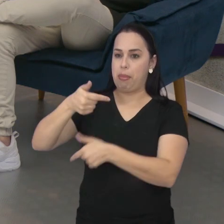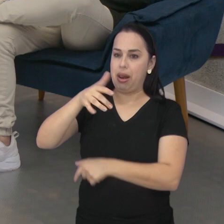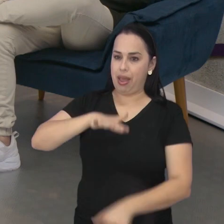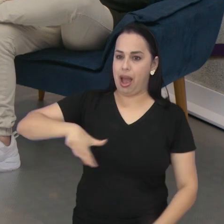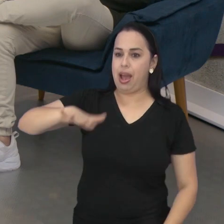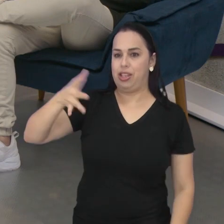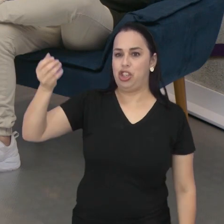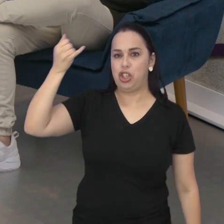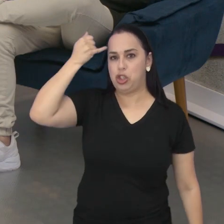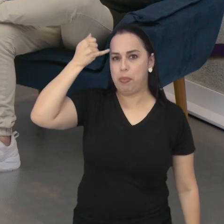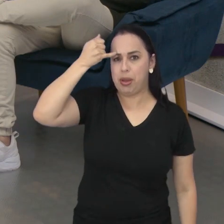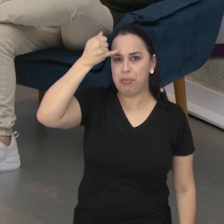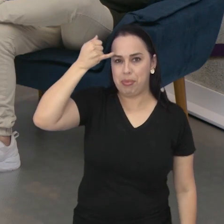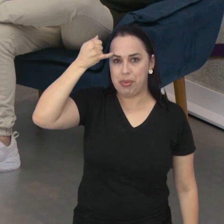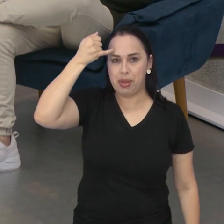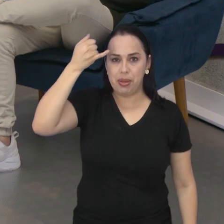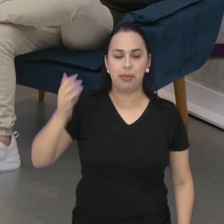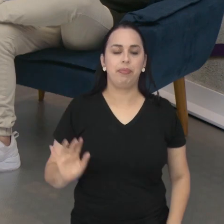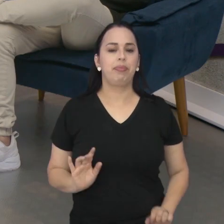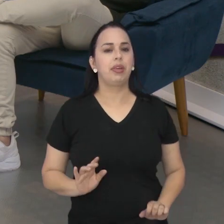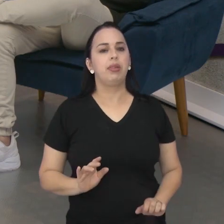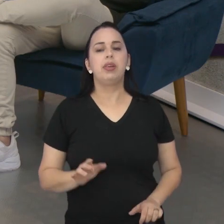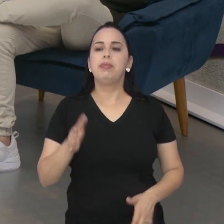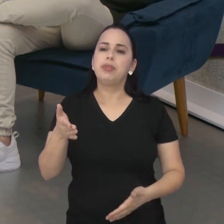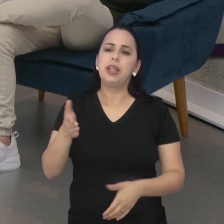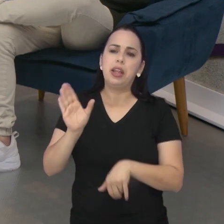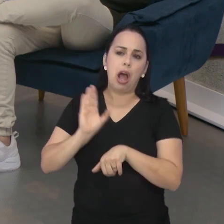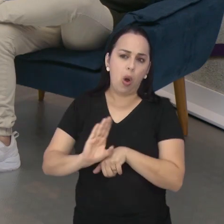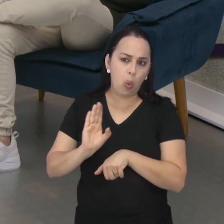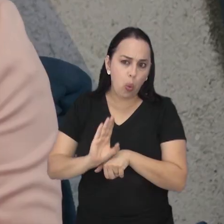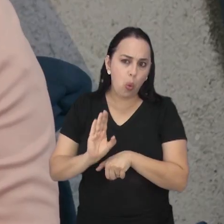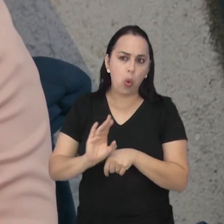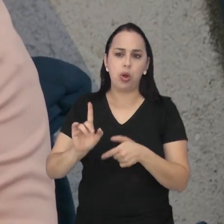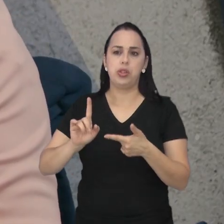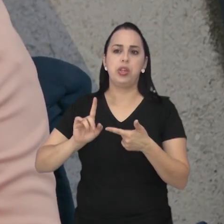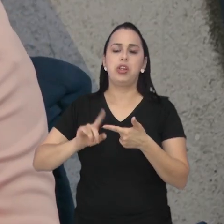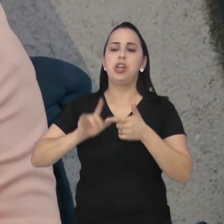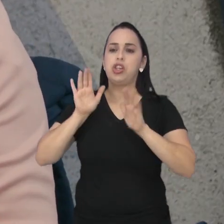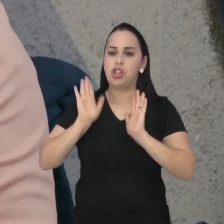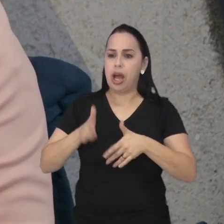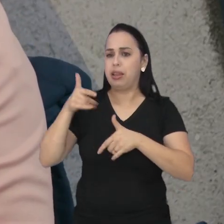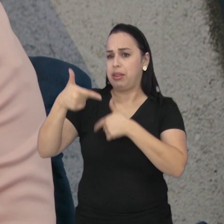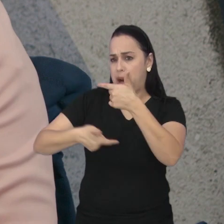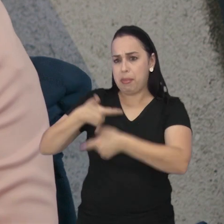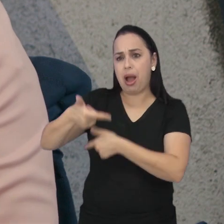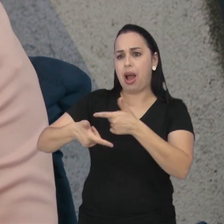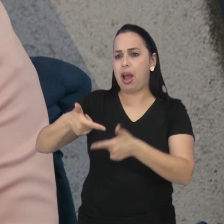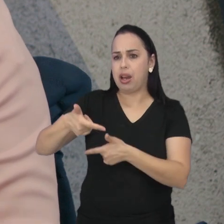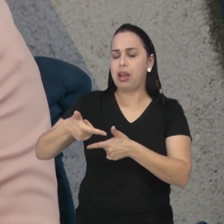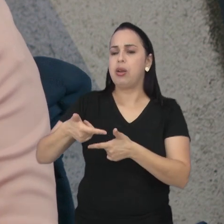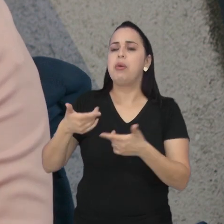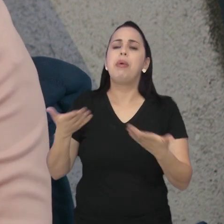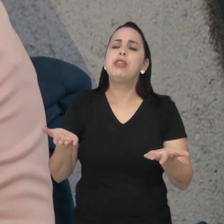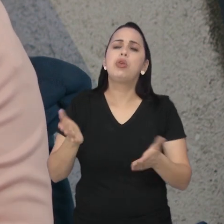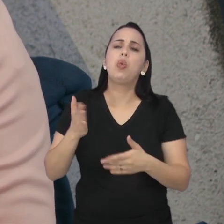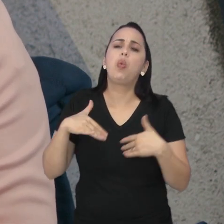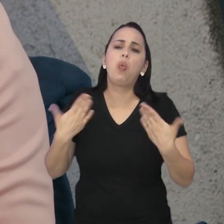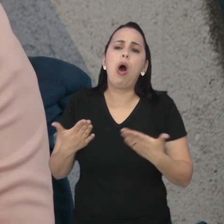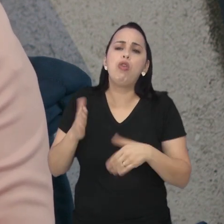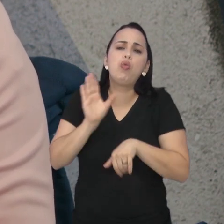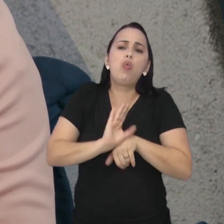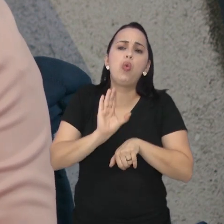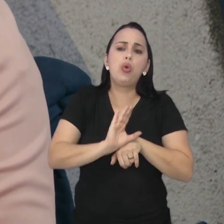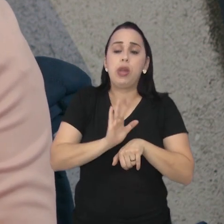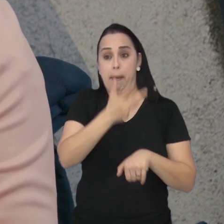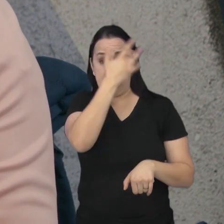de micropigmentação. Sheila, você dá cursos, você atuou muito tempo nessa área. Quais são os cursos